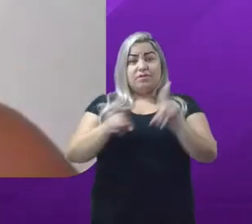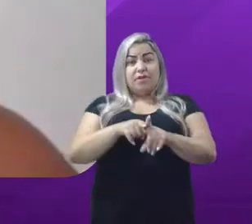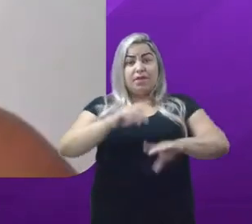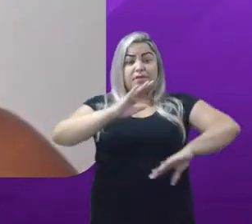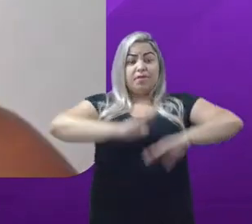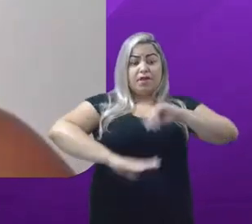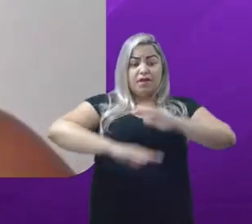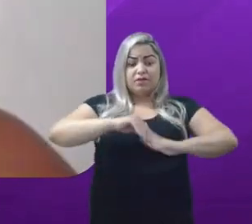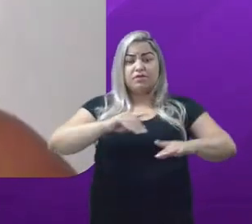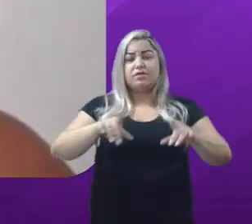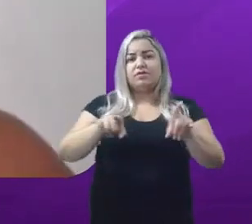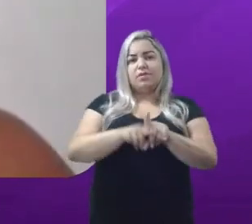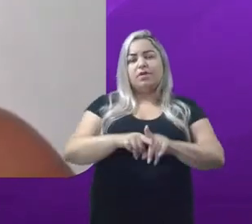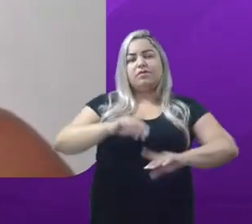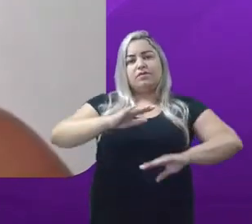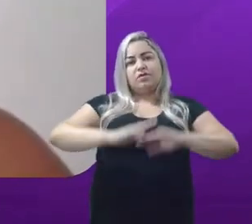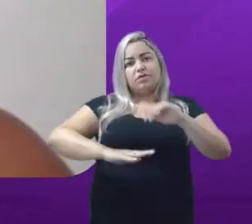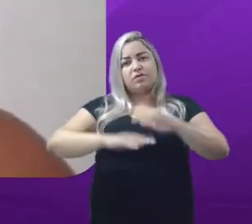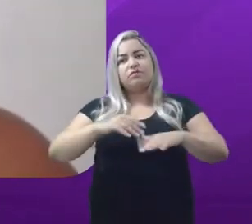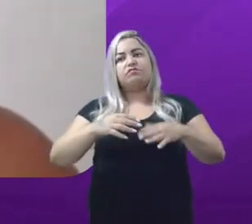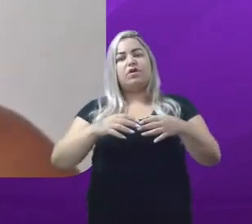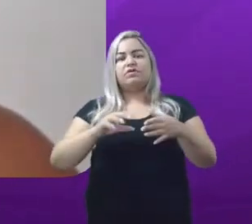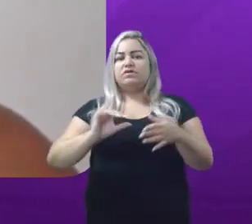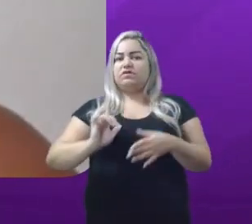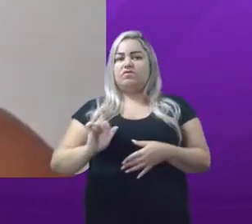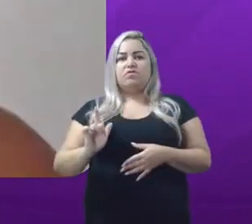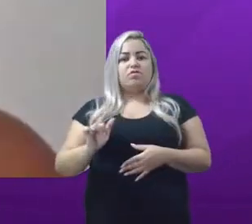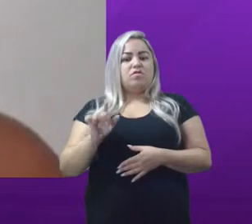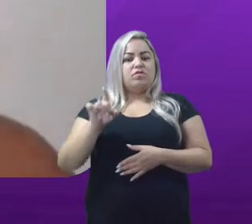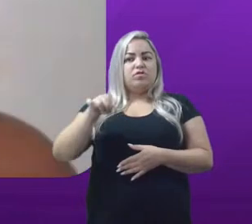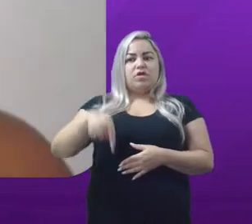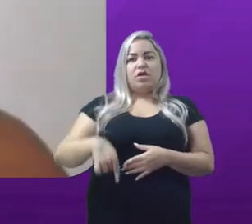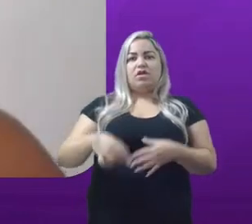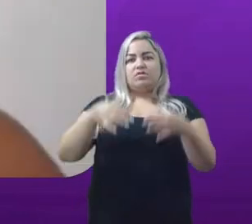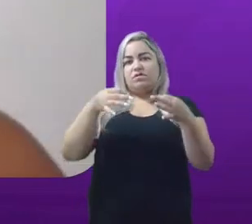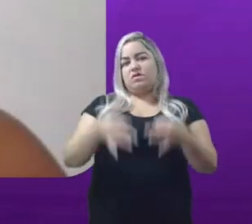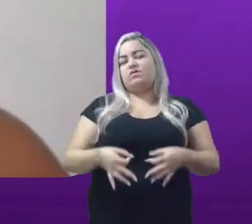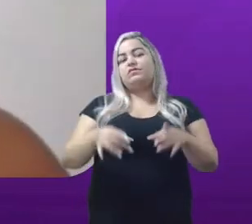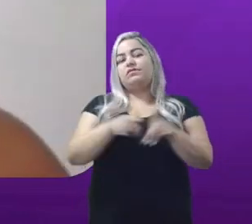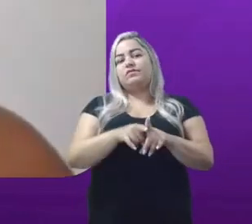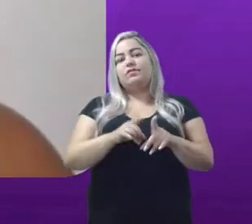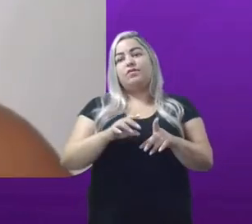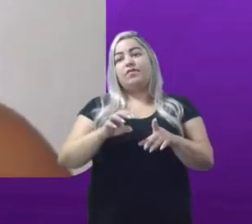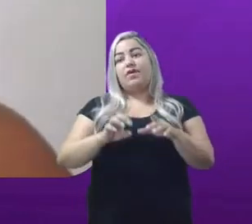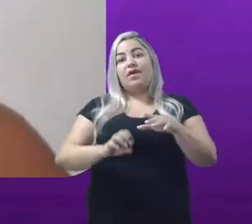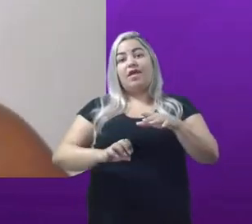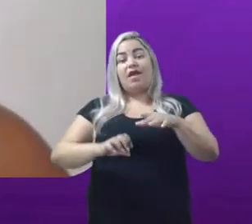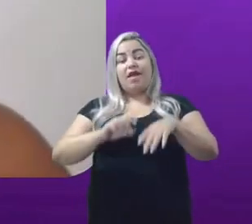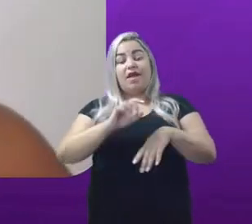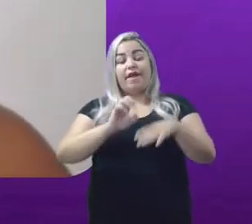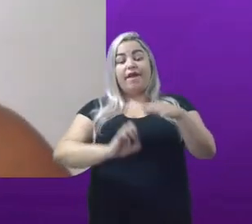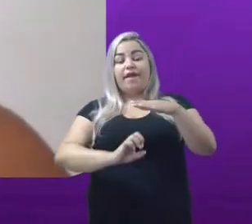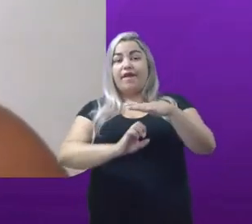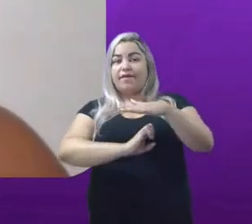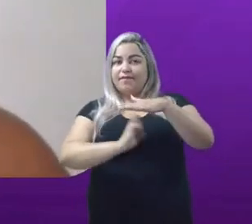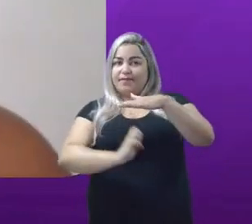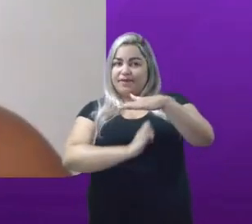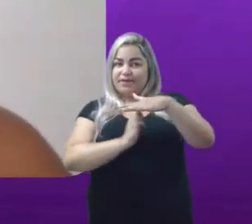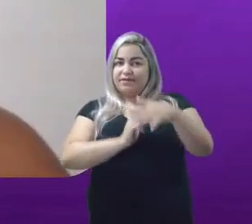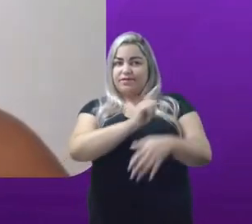praticadas por atividades legais e ilegais, né, corporativas e estatais, que contam com